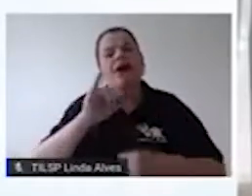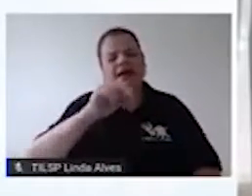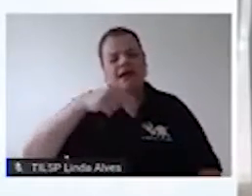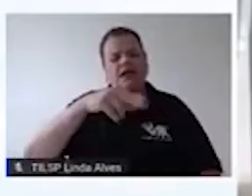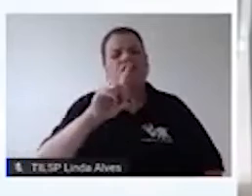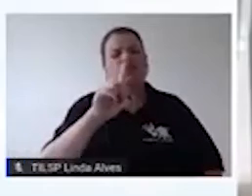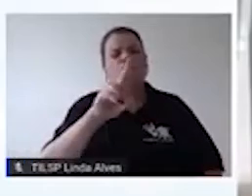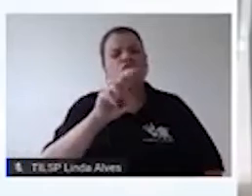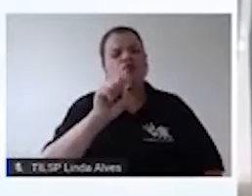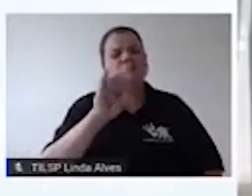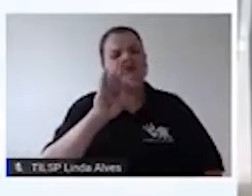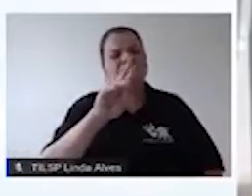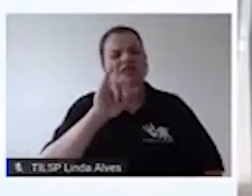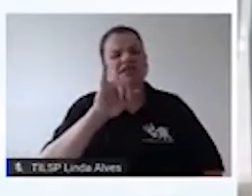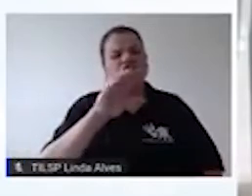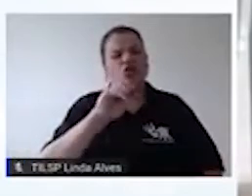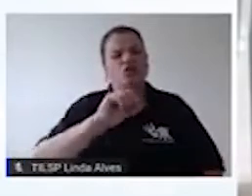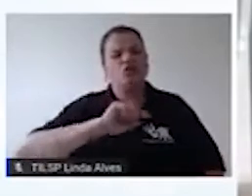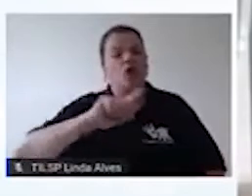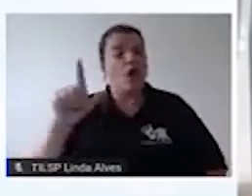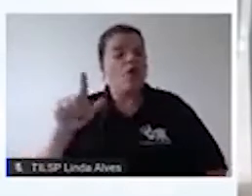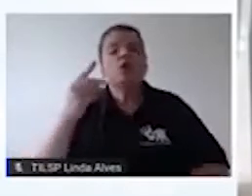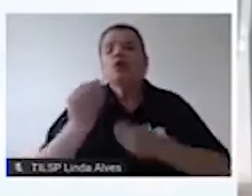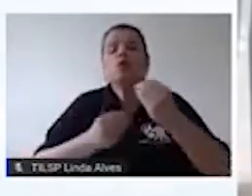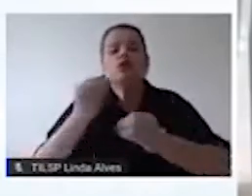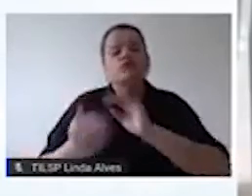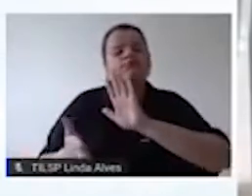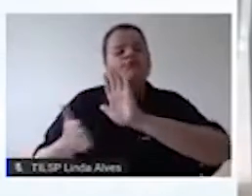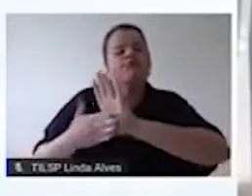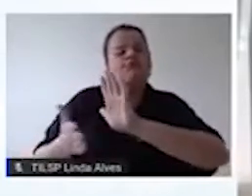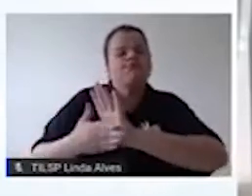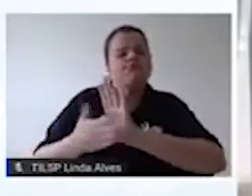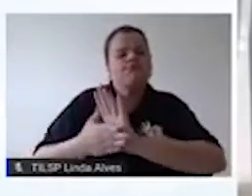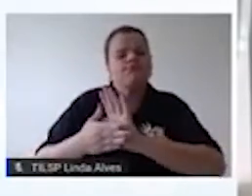gente tem trabalhado, o que a gente pode propor para tentar